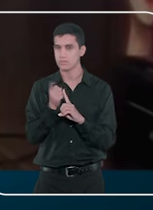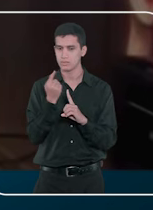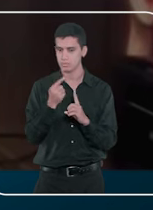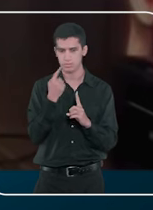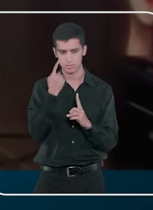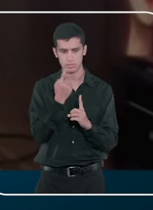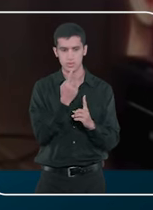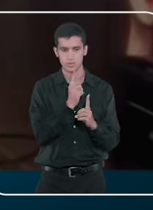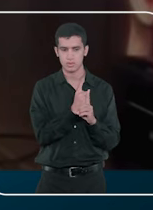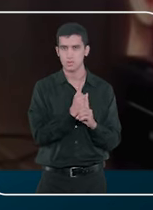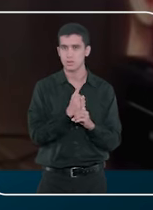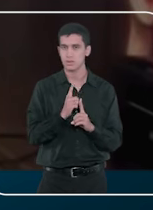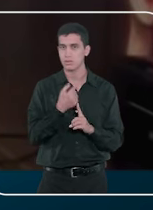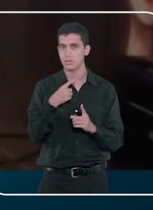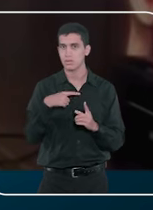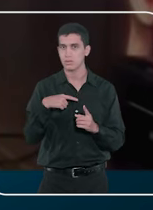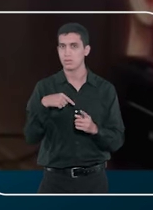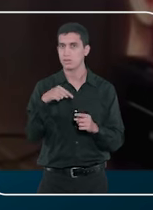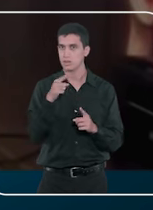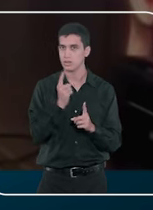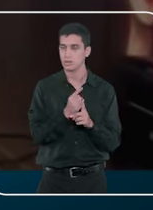nós temos